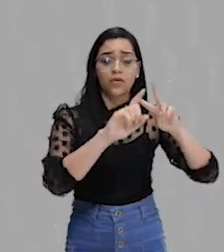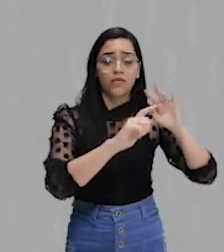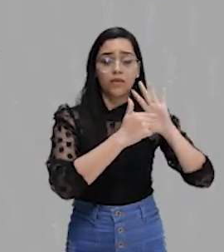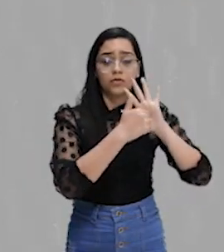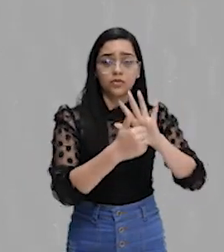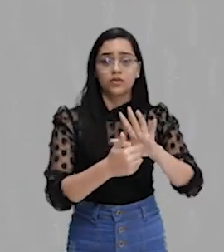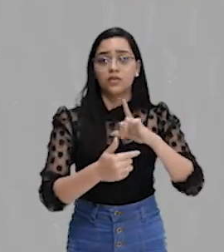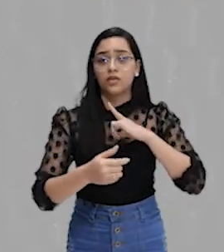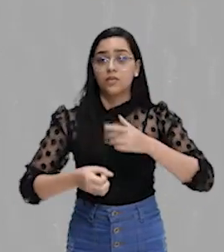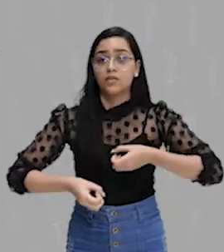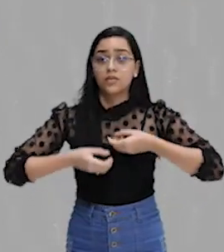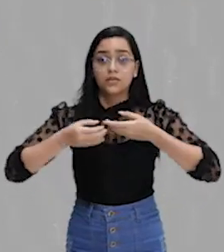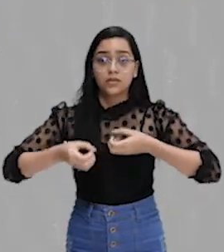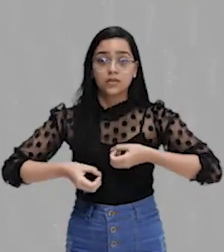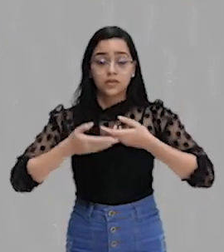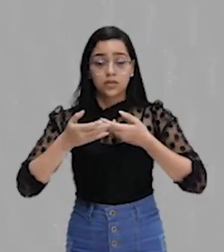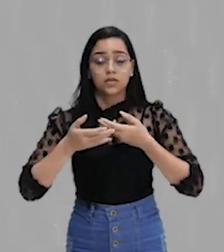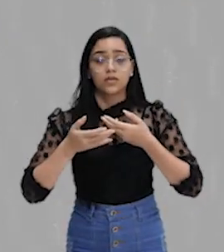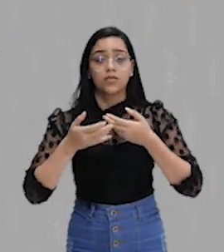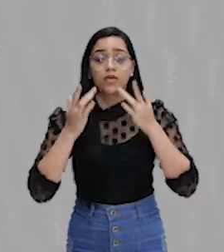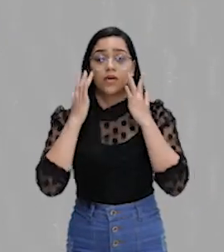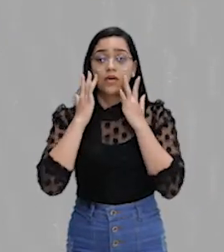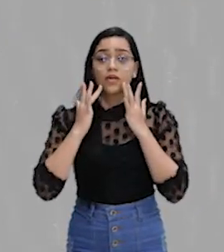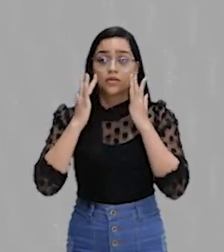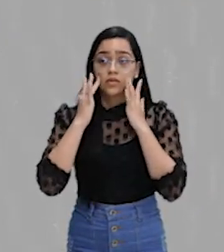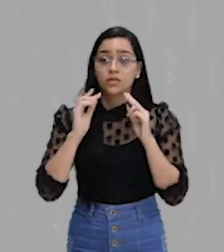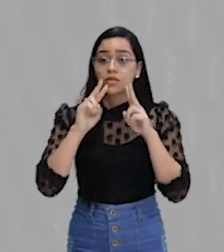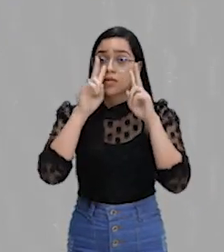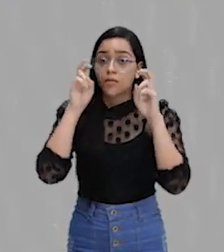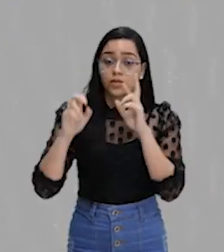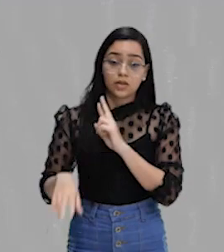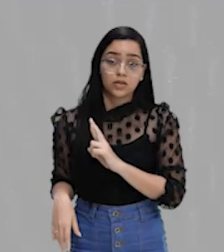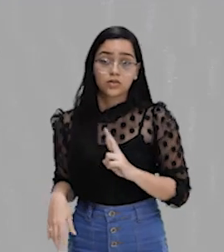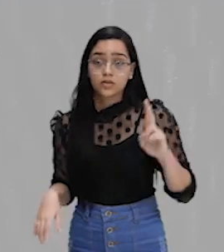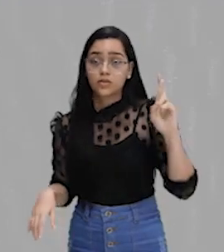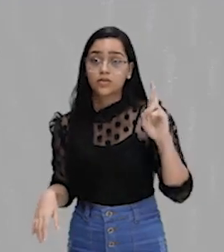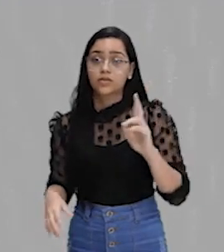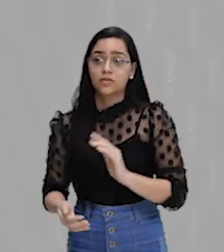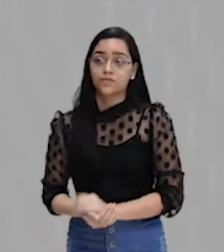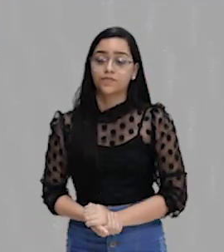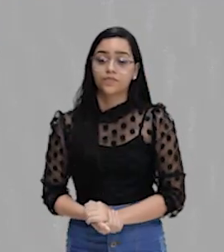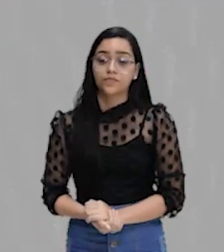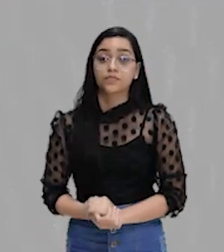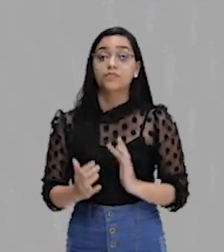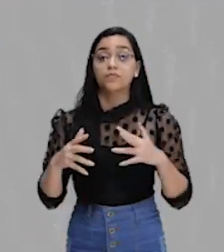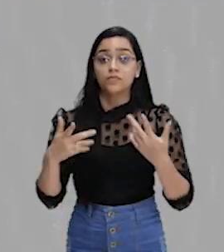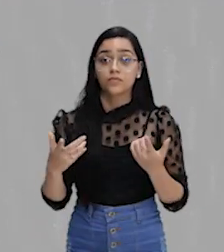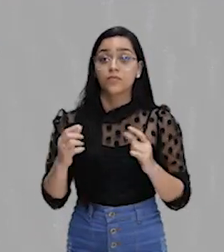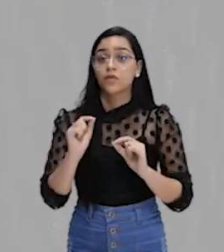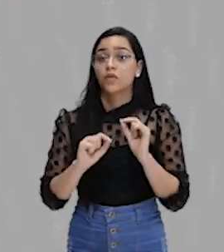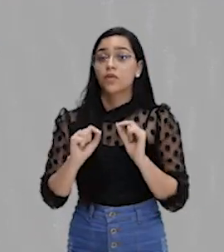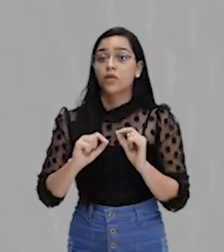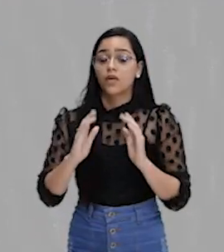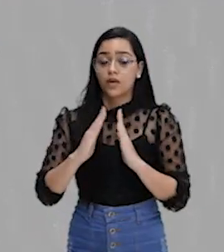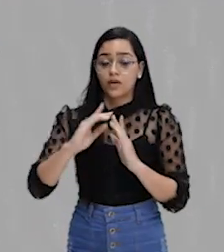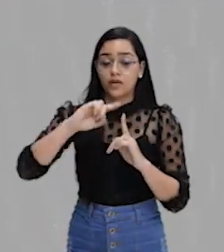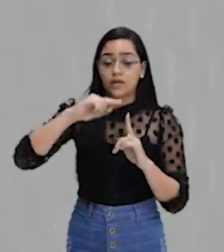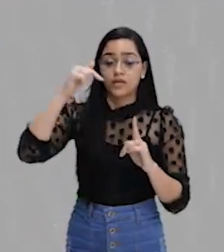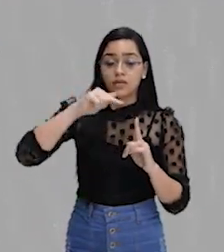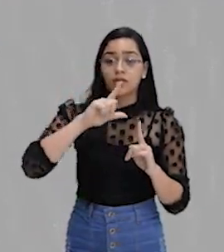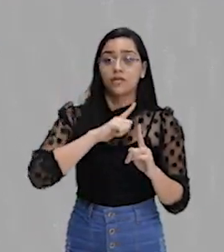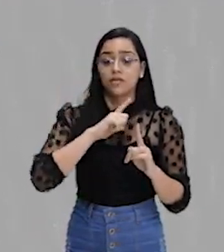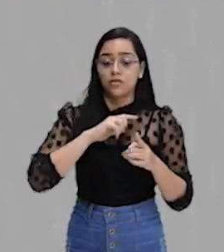uma expressão artística de temáticas religiosas. E nesse ponto a igreja acaba sendo uma